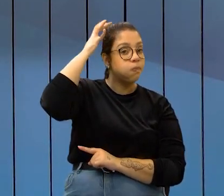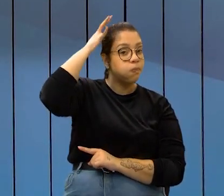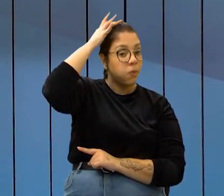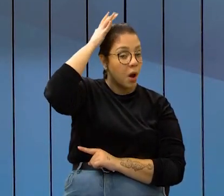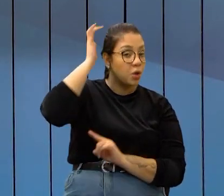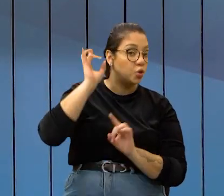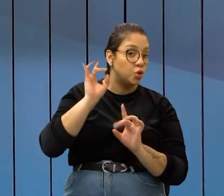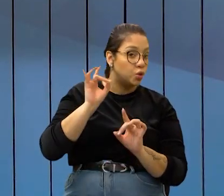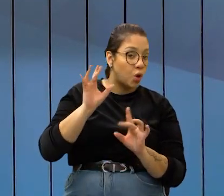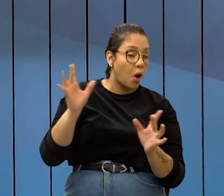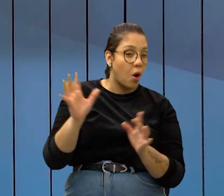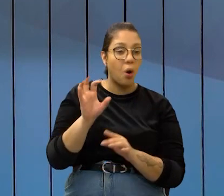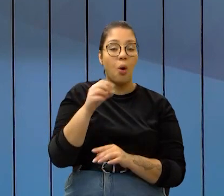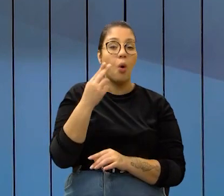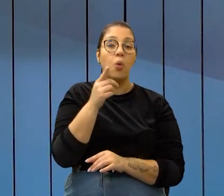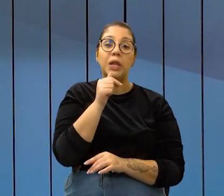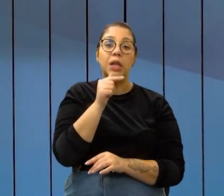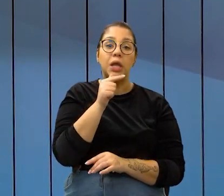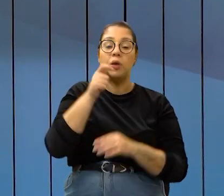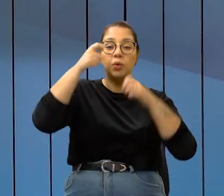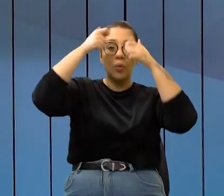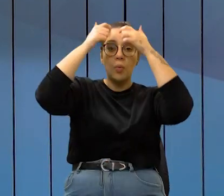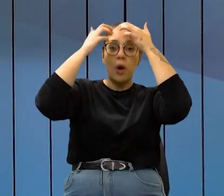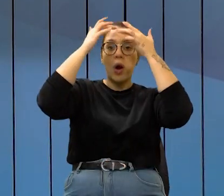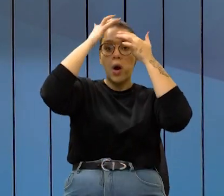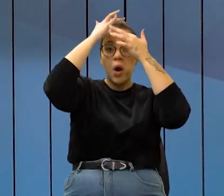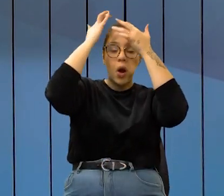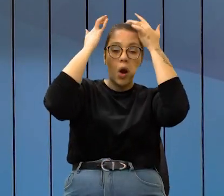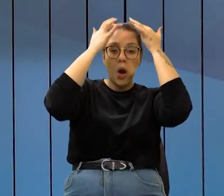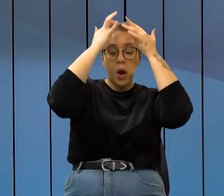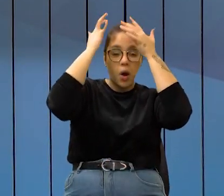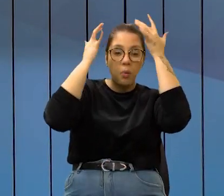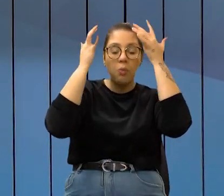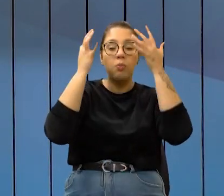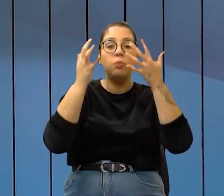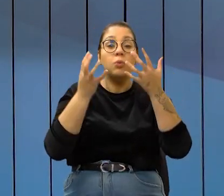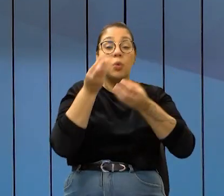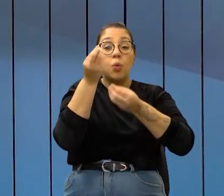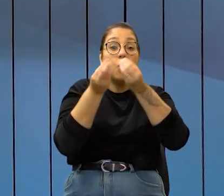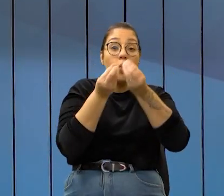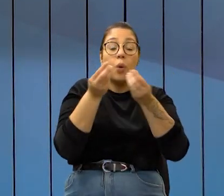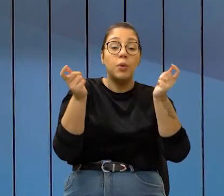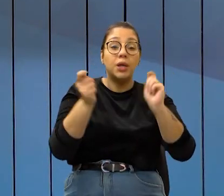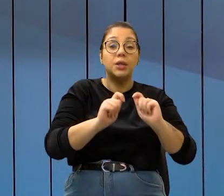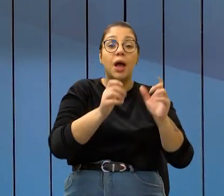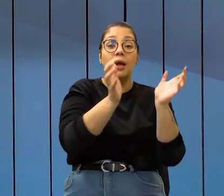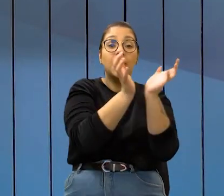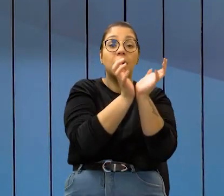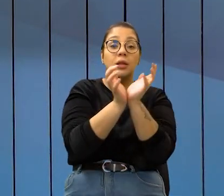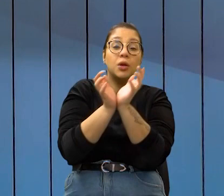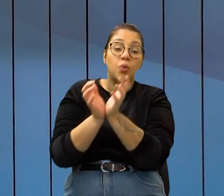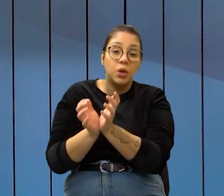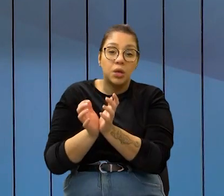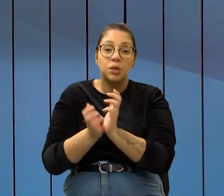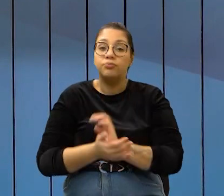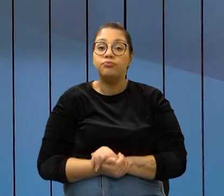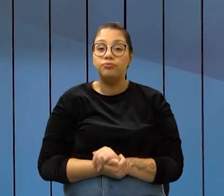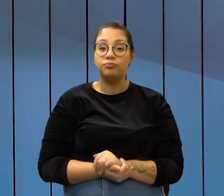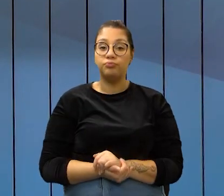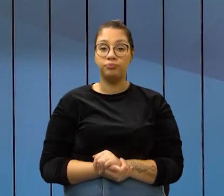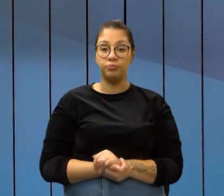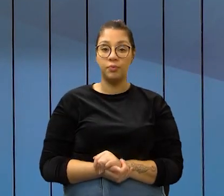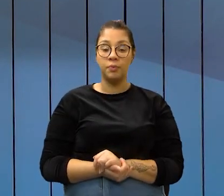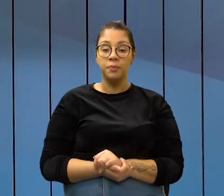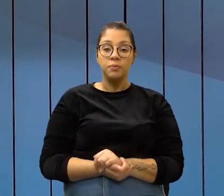do cérebro? É um líquido diferente no cérebro? Como é que a gente pode categorizar aí nesse ponto?